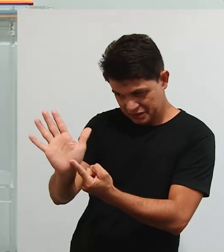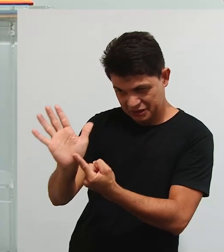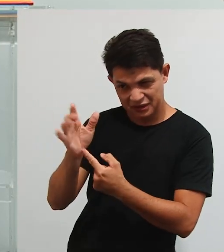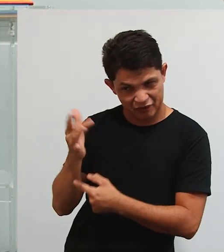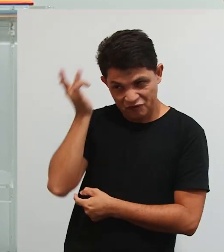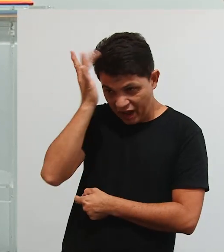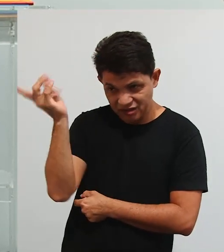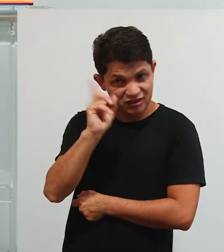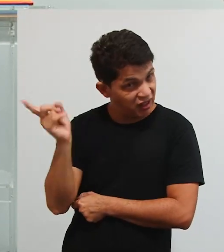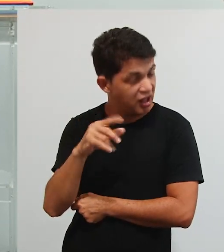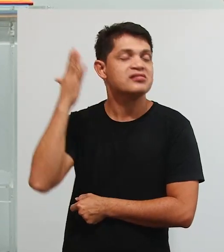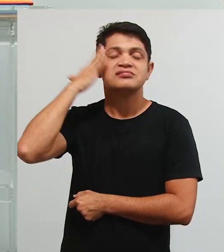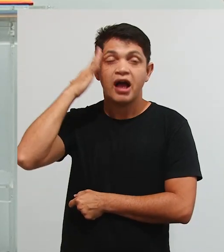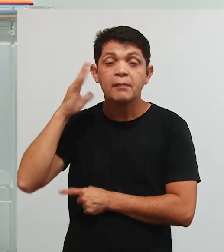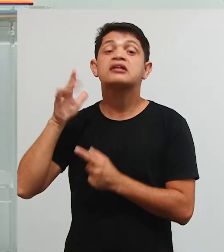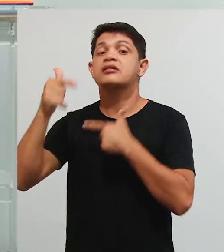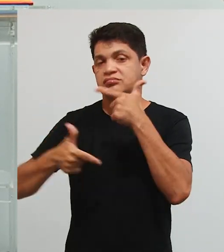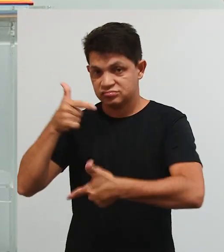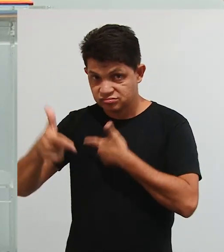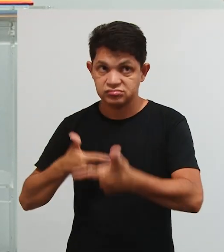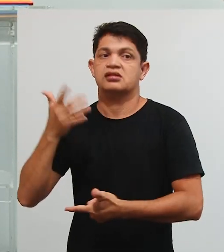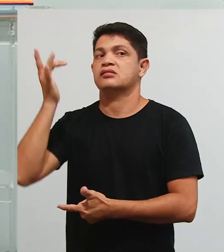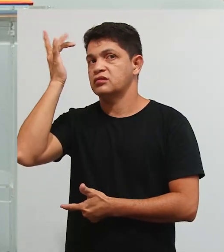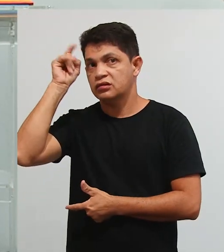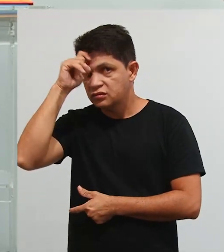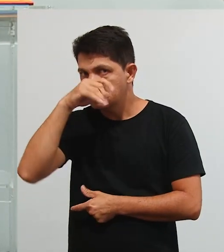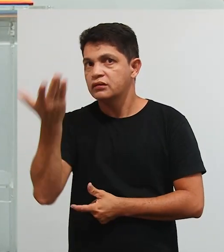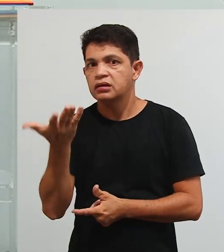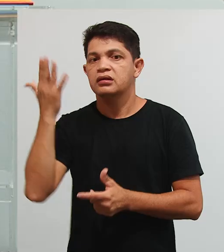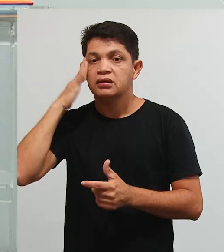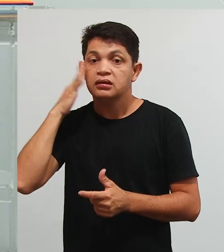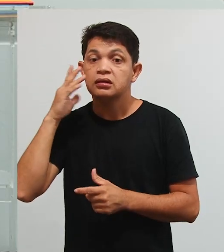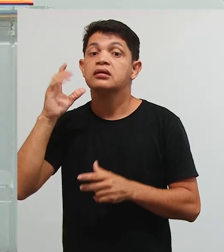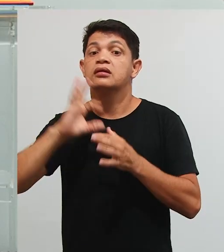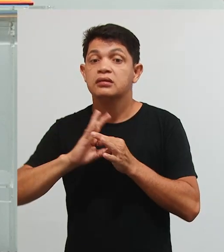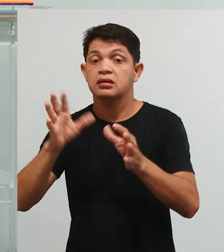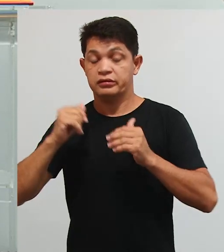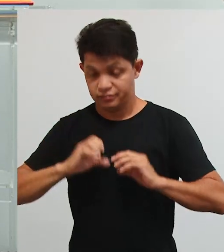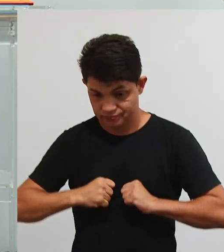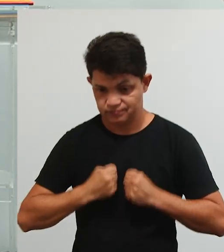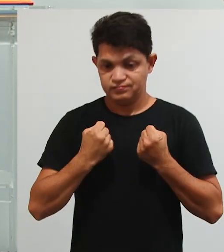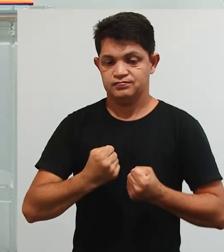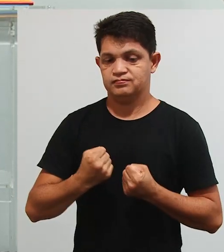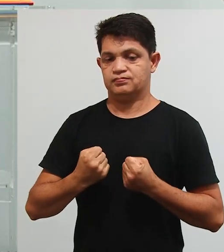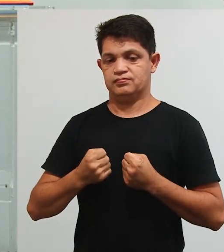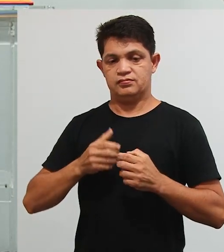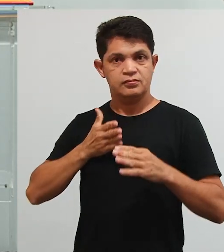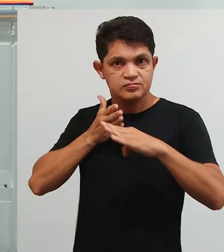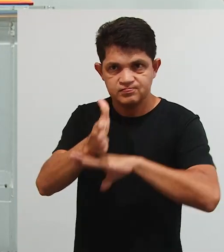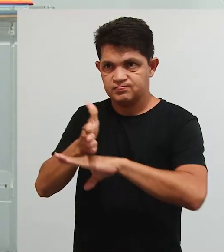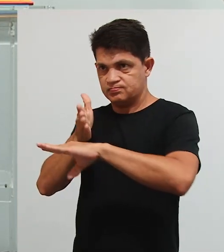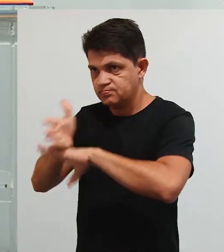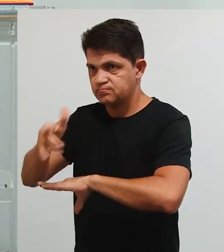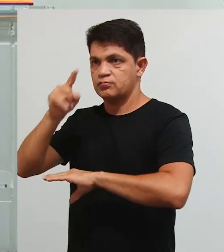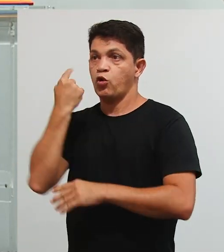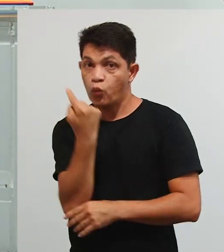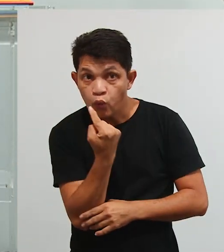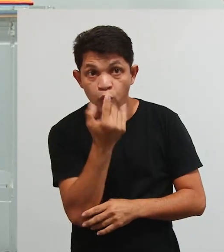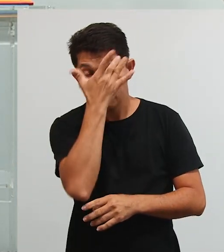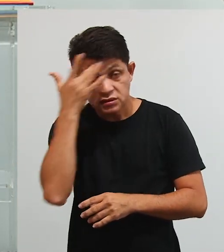então? Então ela está suficiente? Então ela é bastante? Então não tem necessidade de fazer nada. Se ela é o bastante, se ela é